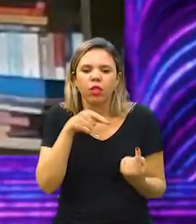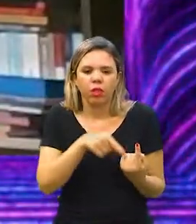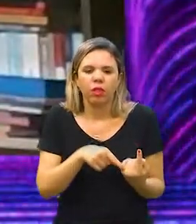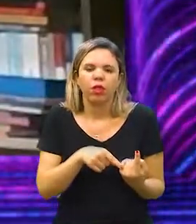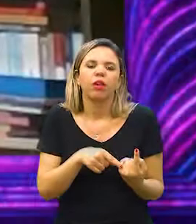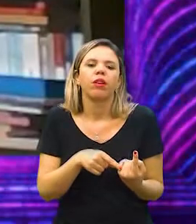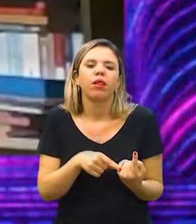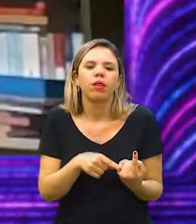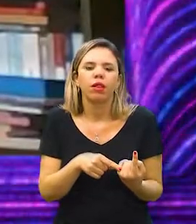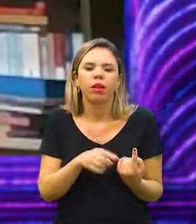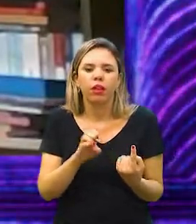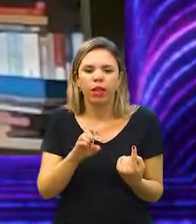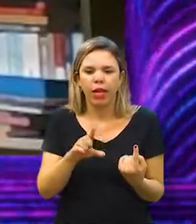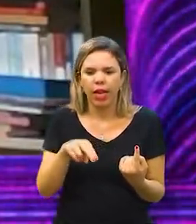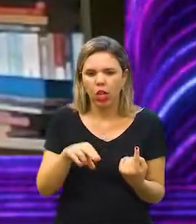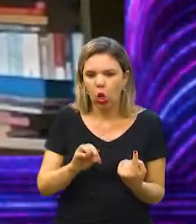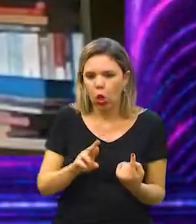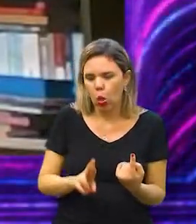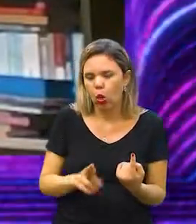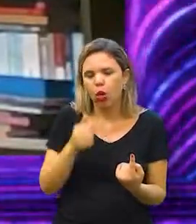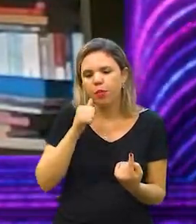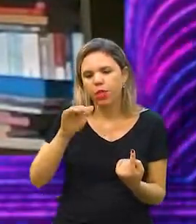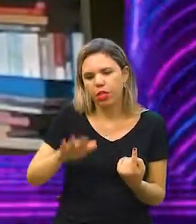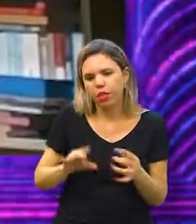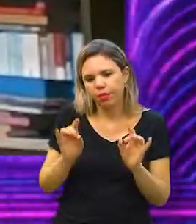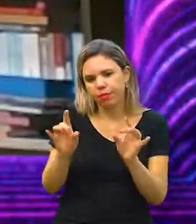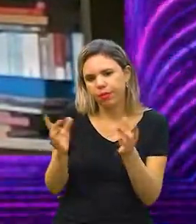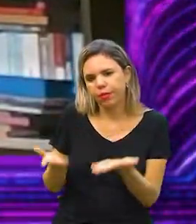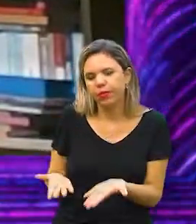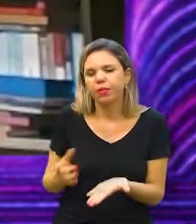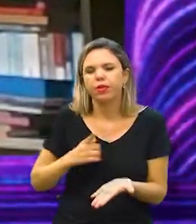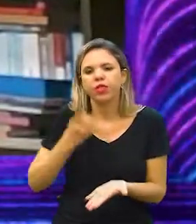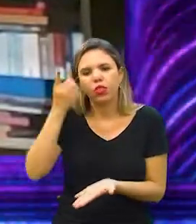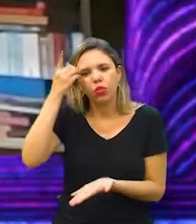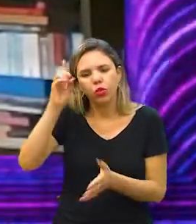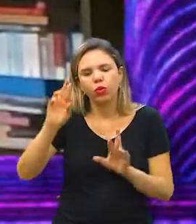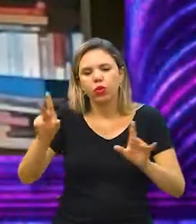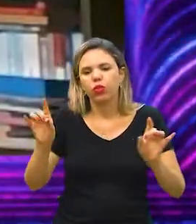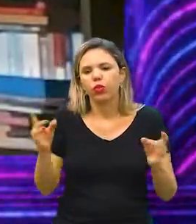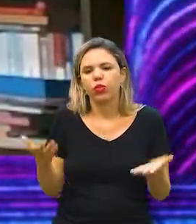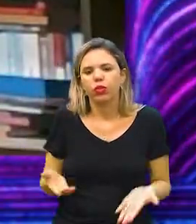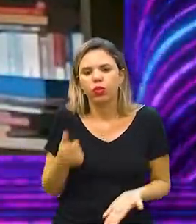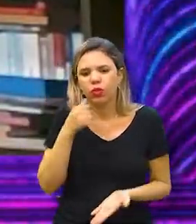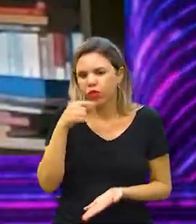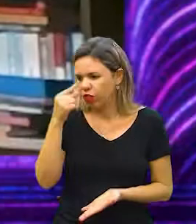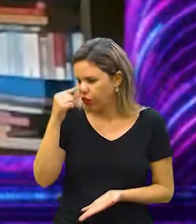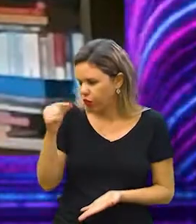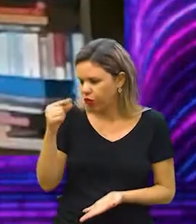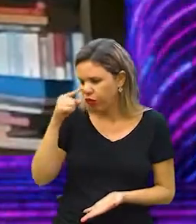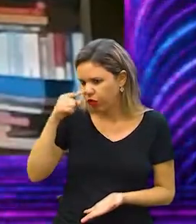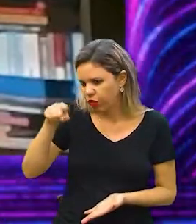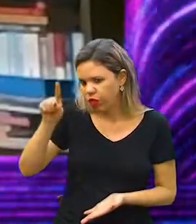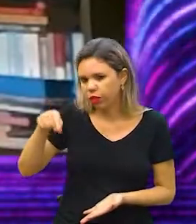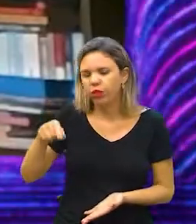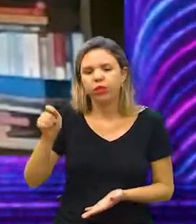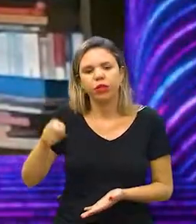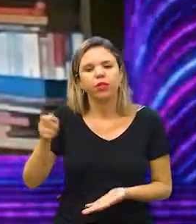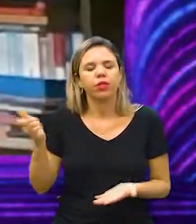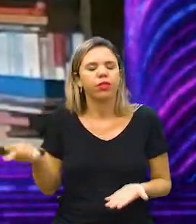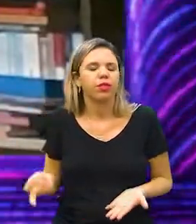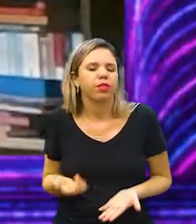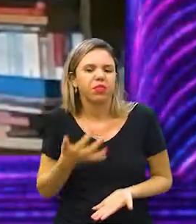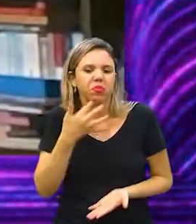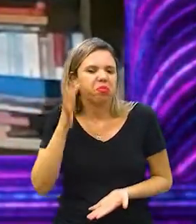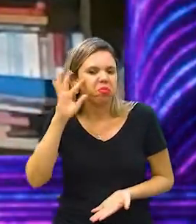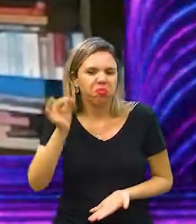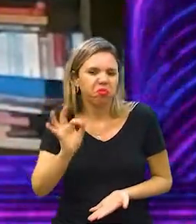Eleanor, que é uma garotinha assim, muito especial. Ela tem um dom muito peculiar. Ela é uma bruxinha necromante. Para